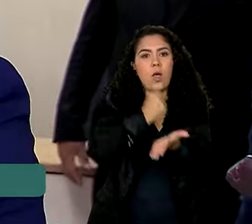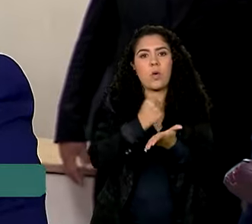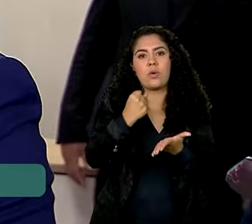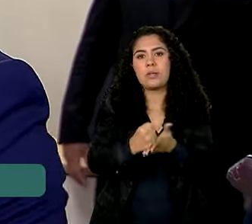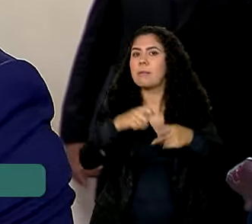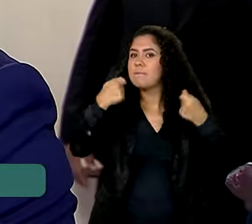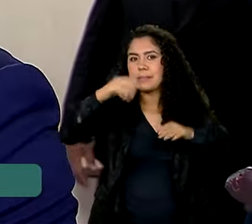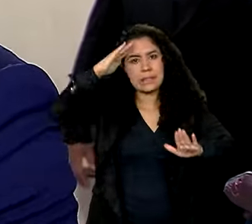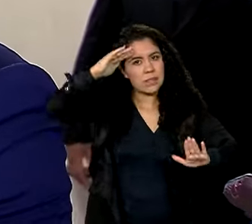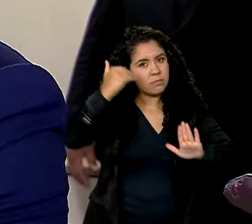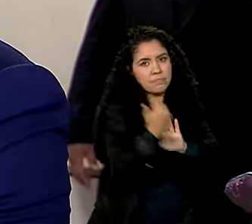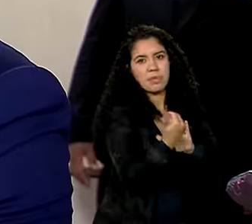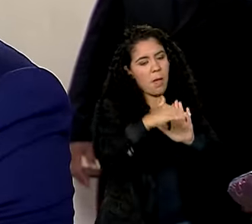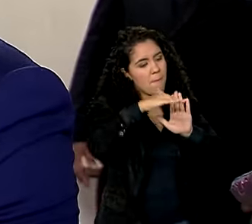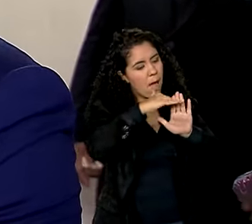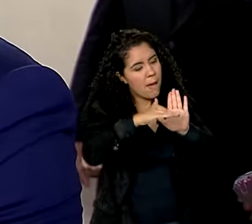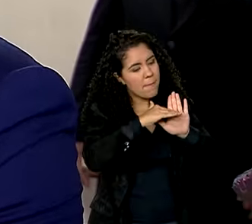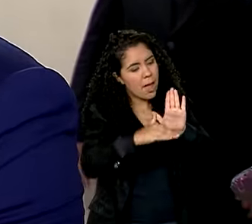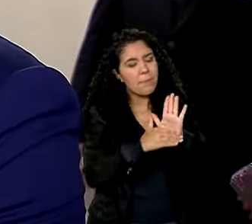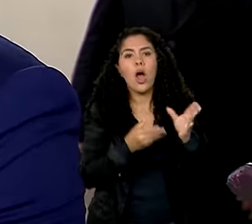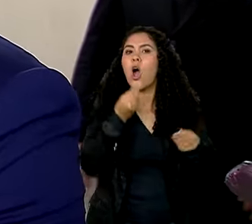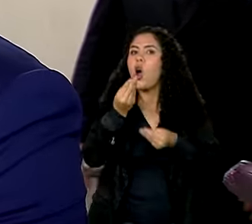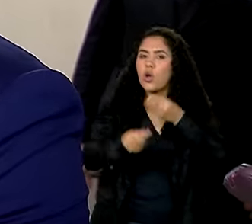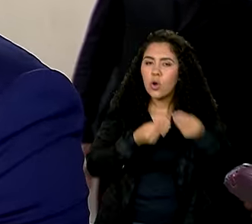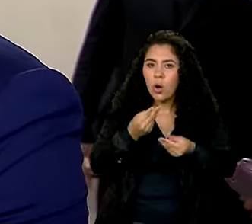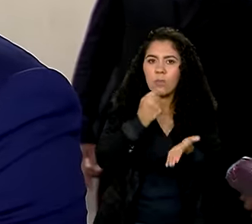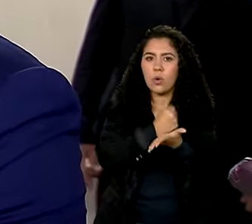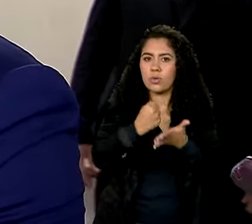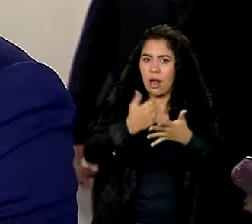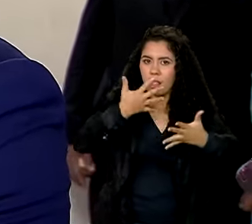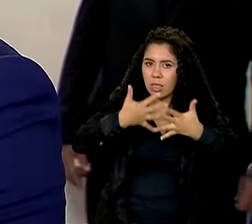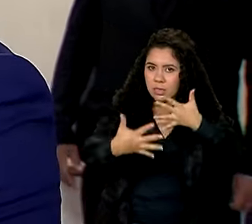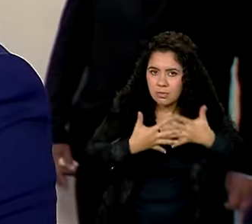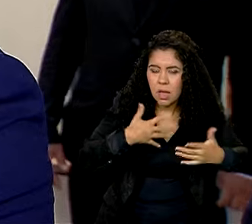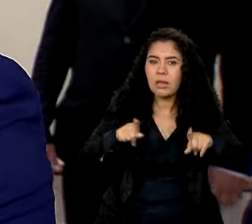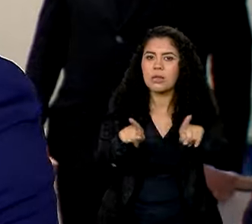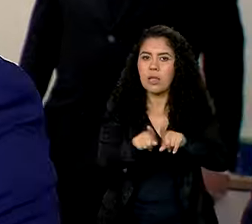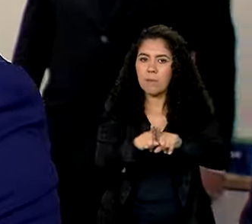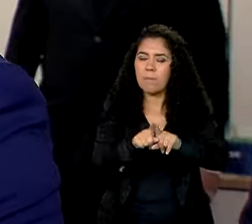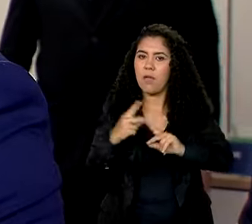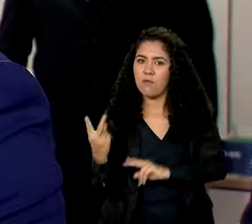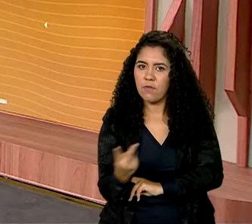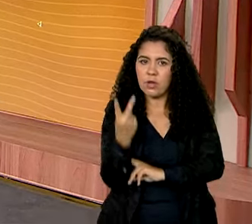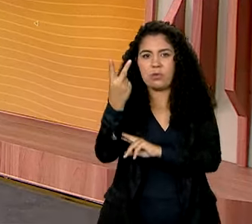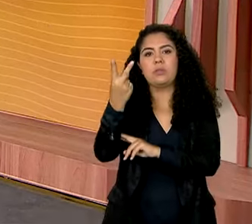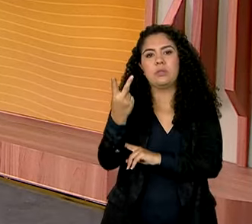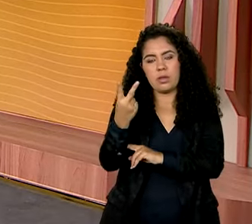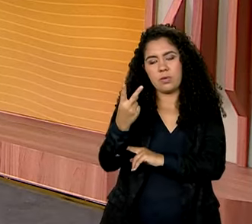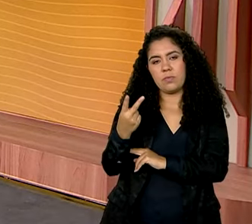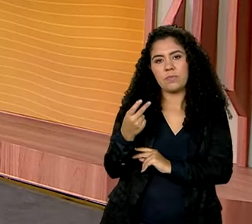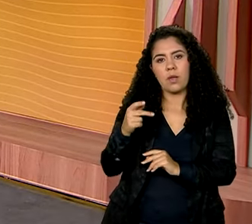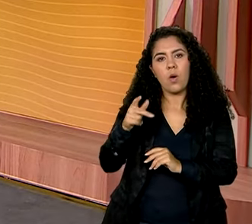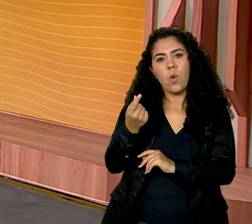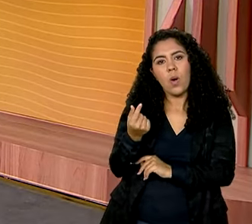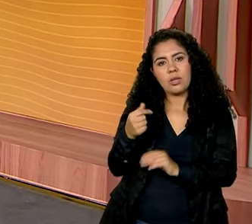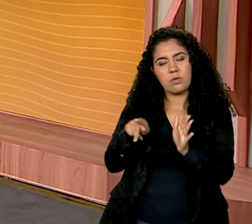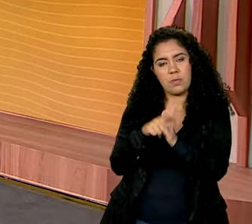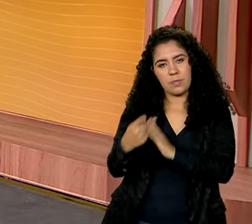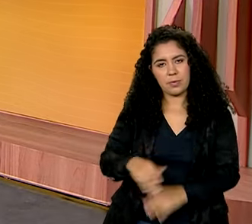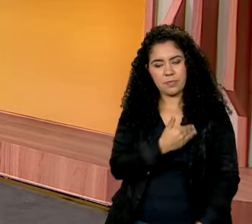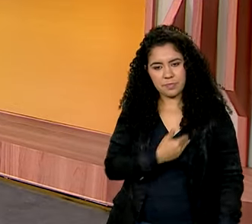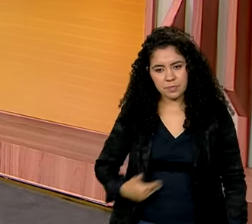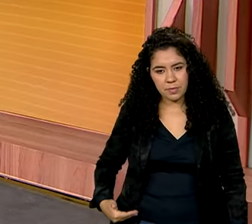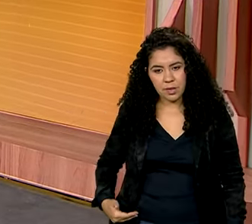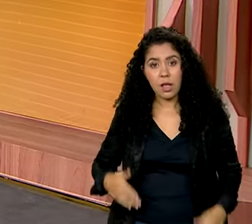direção. Fazendo o quê? Fazendo um contrato exequível, transparente e valorizando o ativo público. Agora sim, vamos